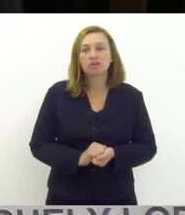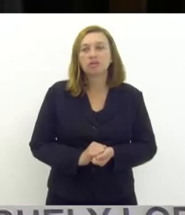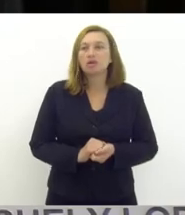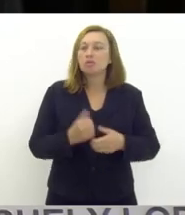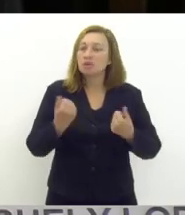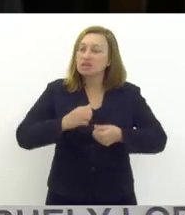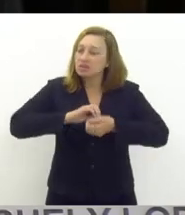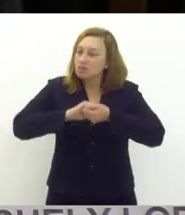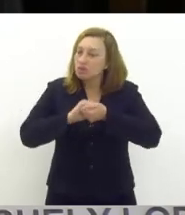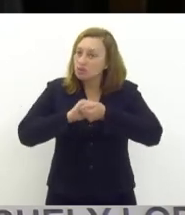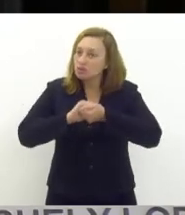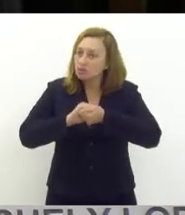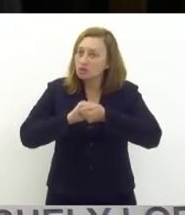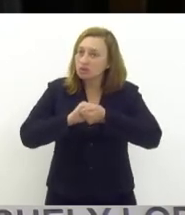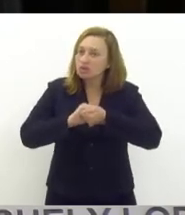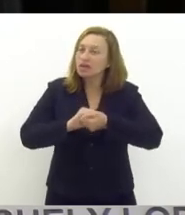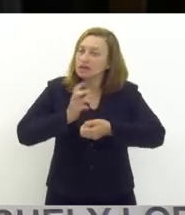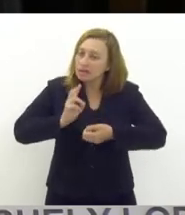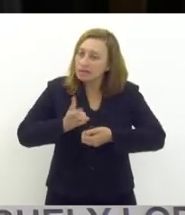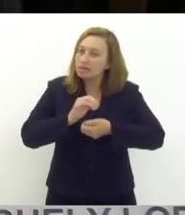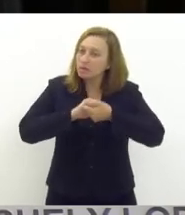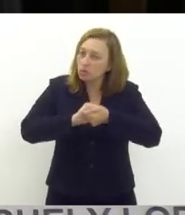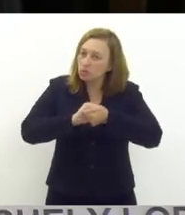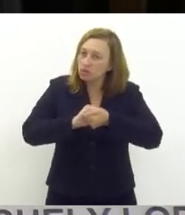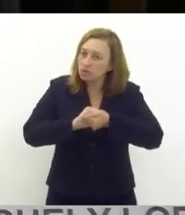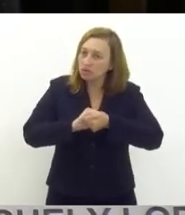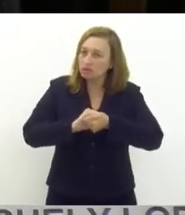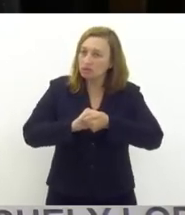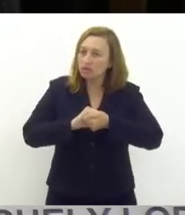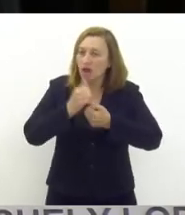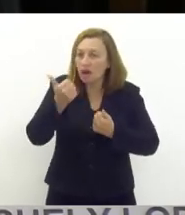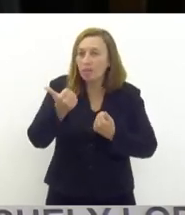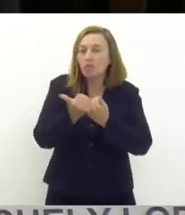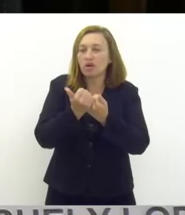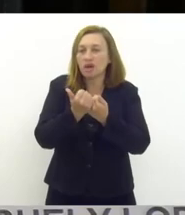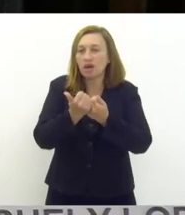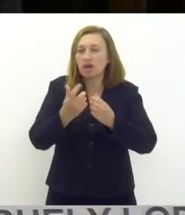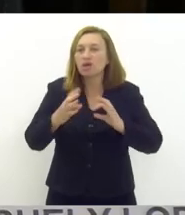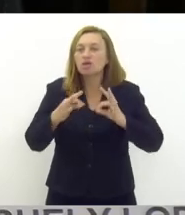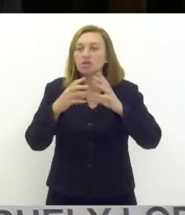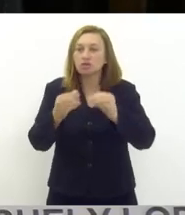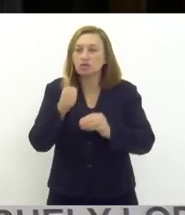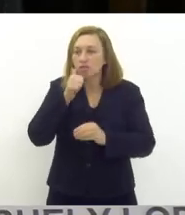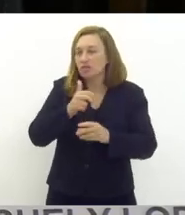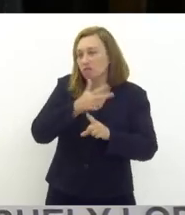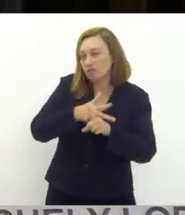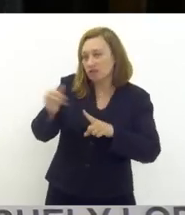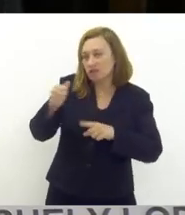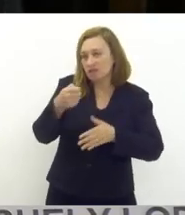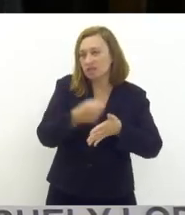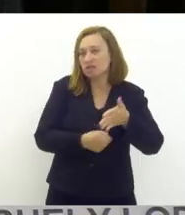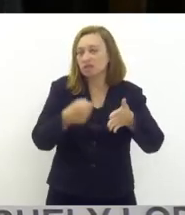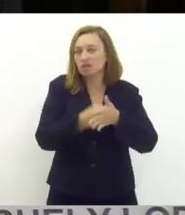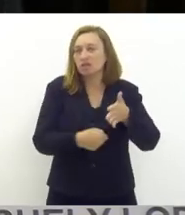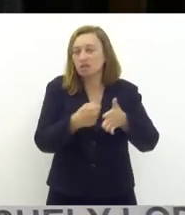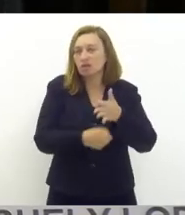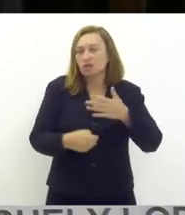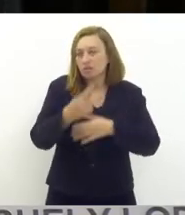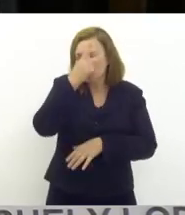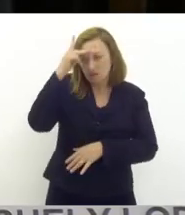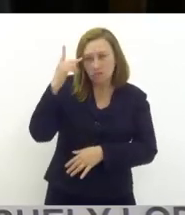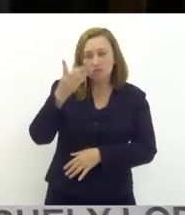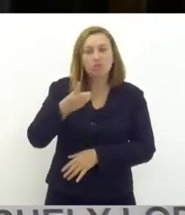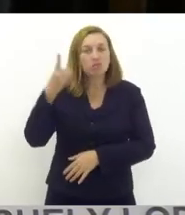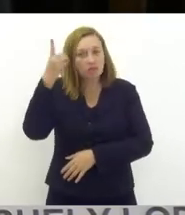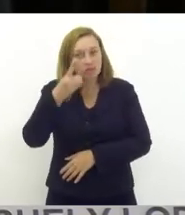as mãos e sempre de mãos Unidas Sem largar uma a outra nós vamos vencer essa luta com pessoas como o deputado